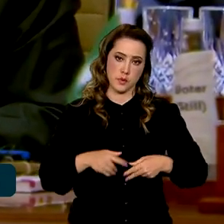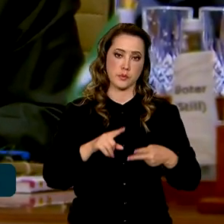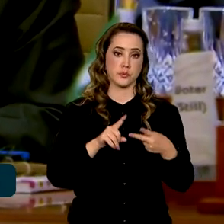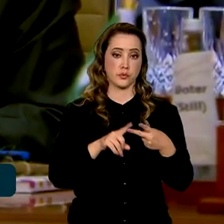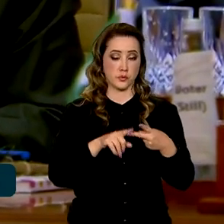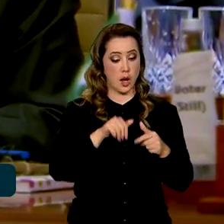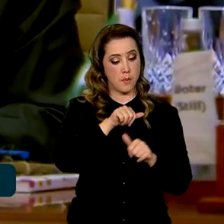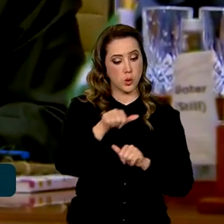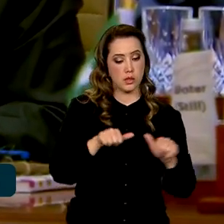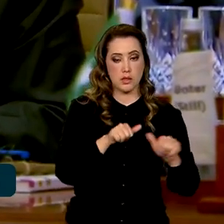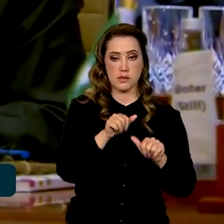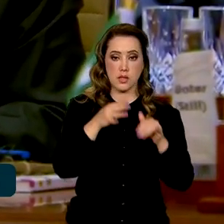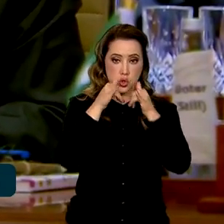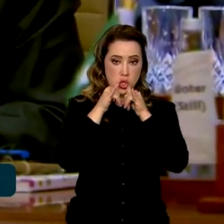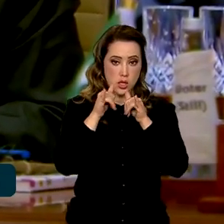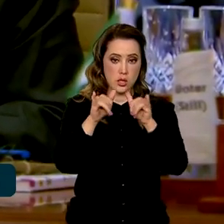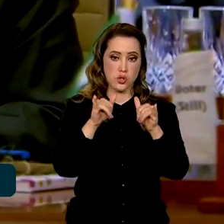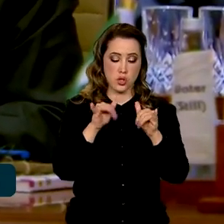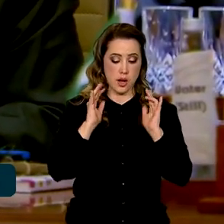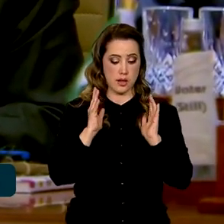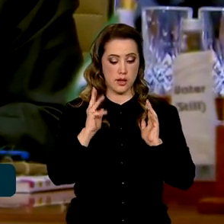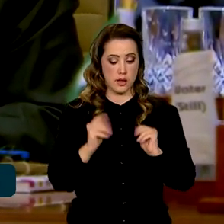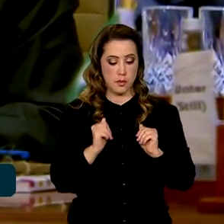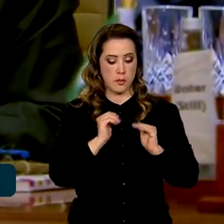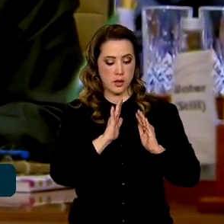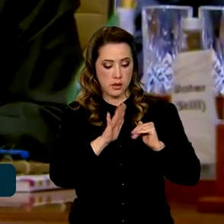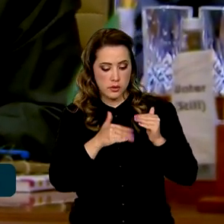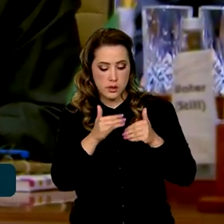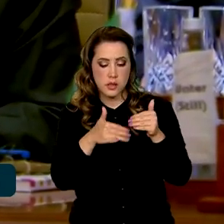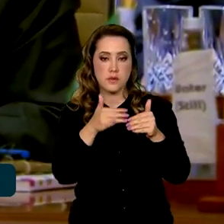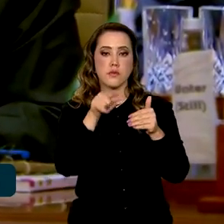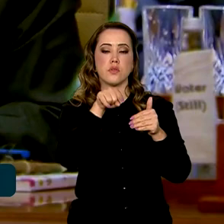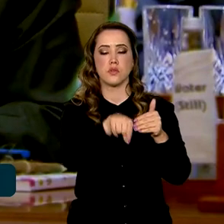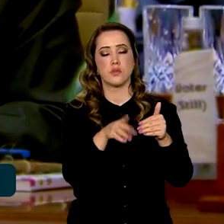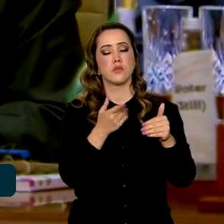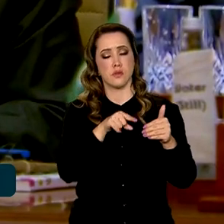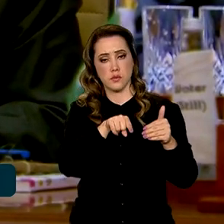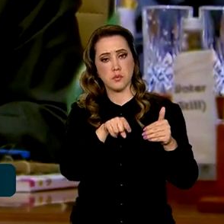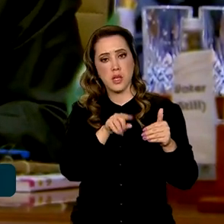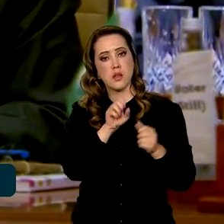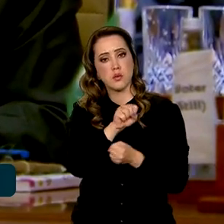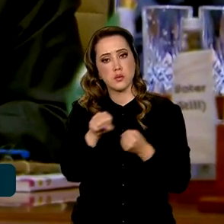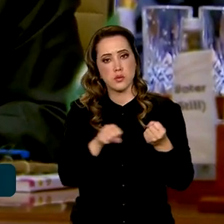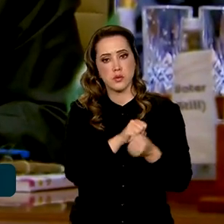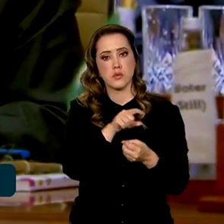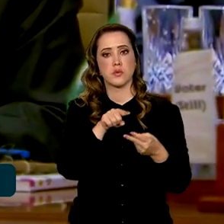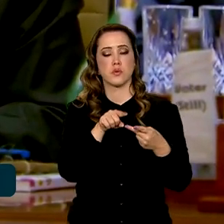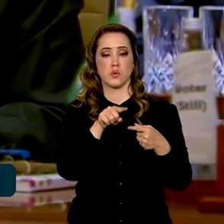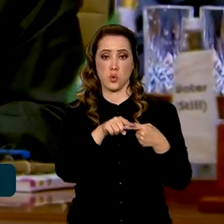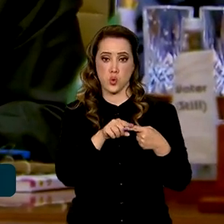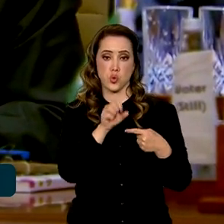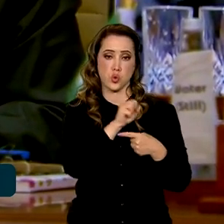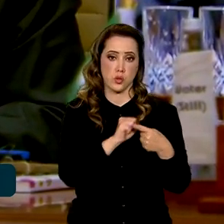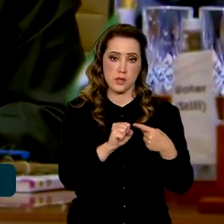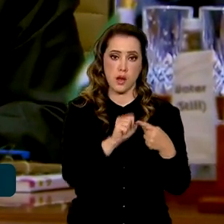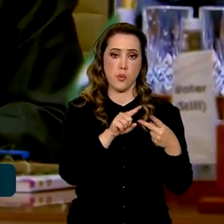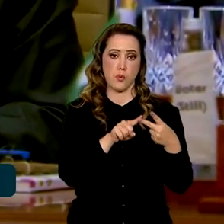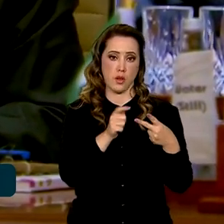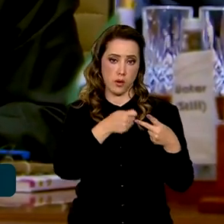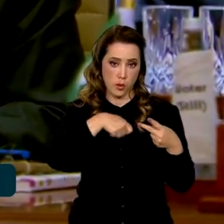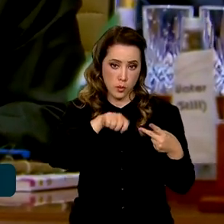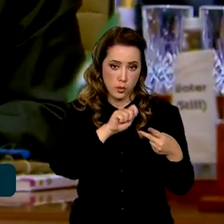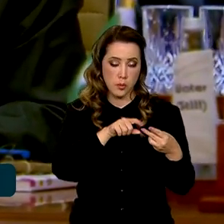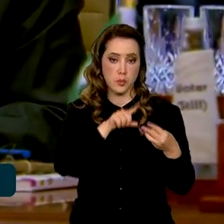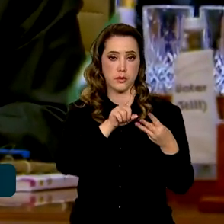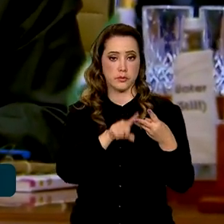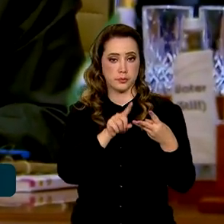transição energética e o desenvolvimento sustentável em três vertentes: a vertente social, a vertente